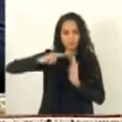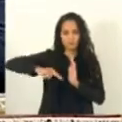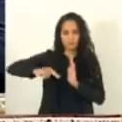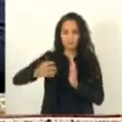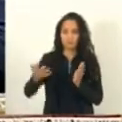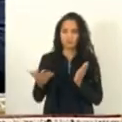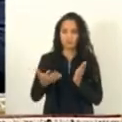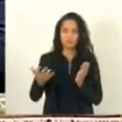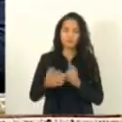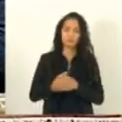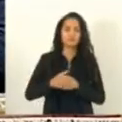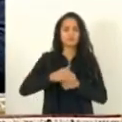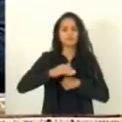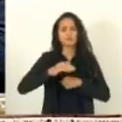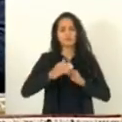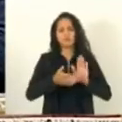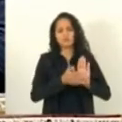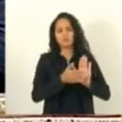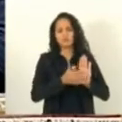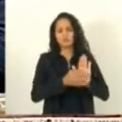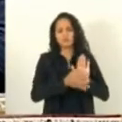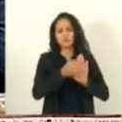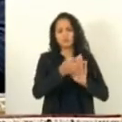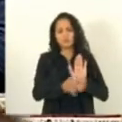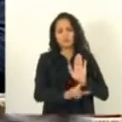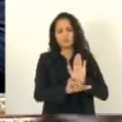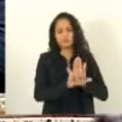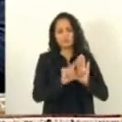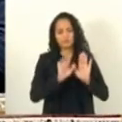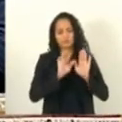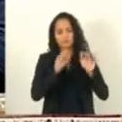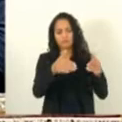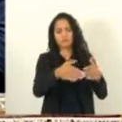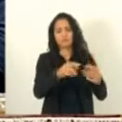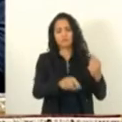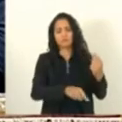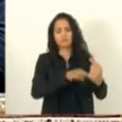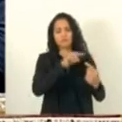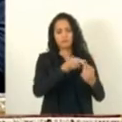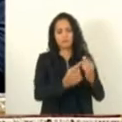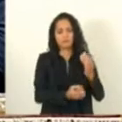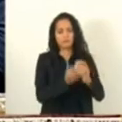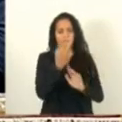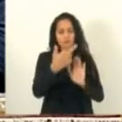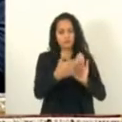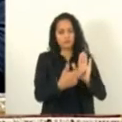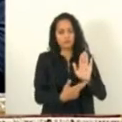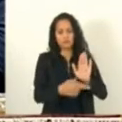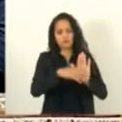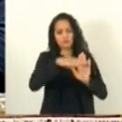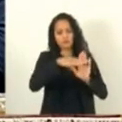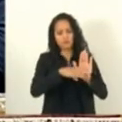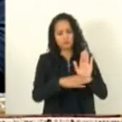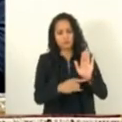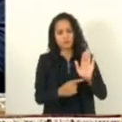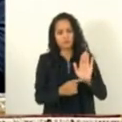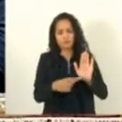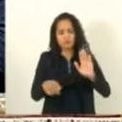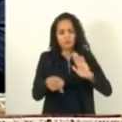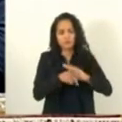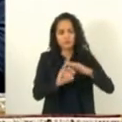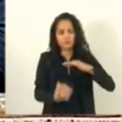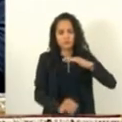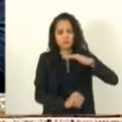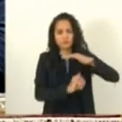A proposta legislativa visa a estabelecer diretrizes para a instituição